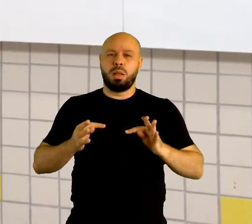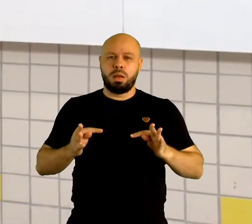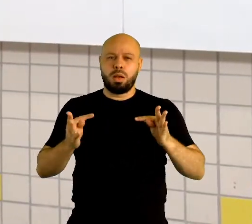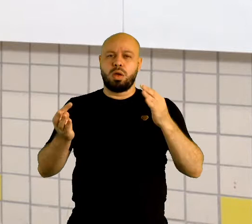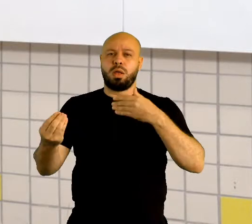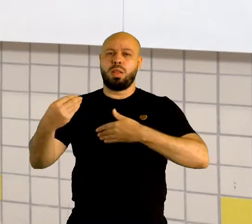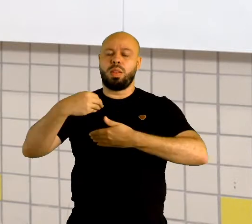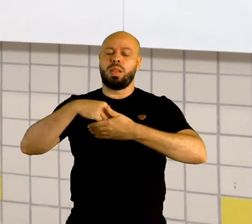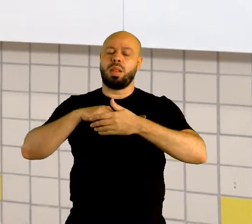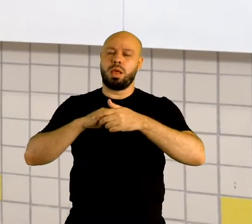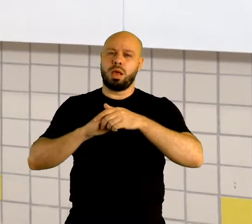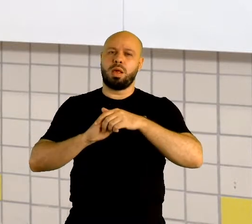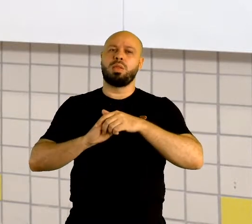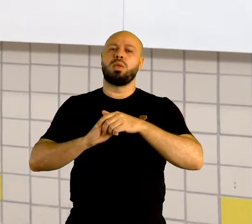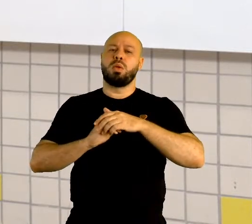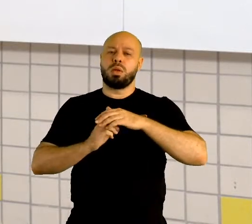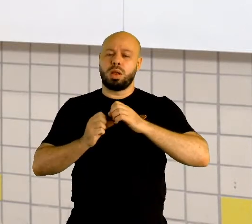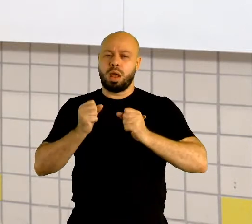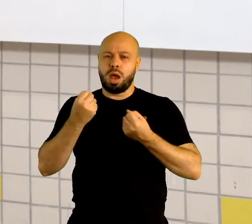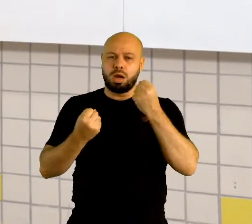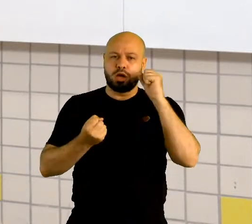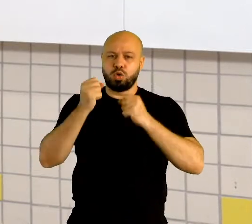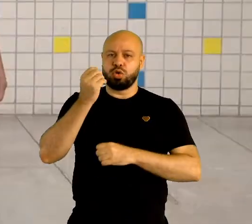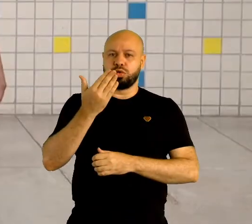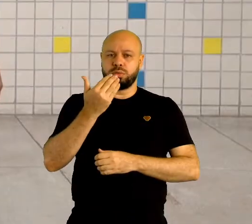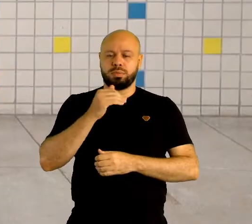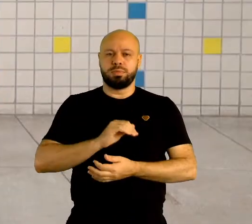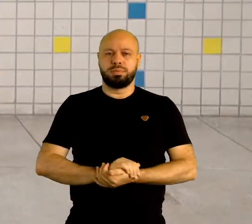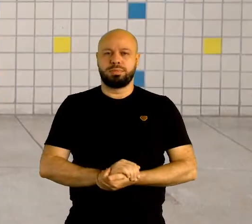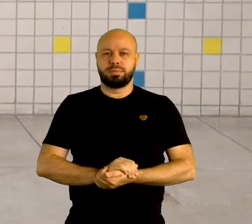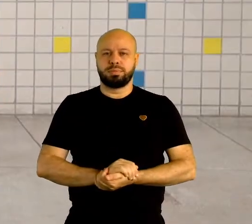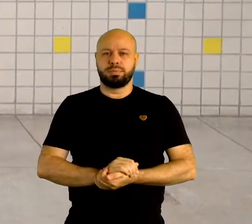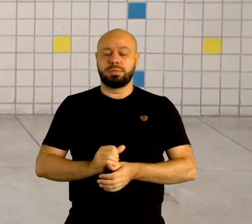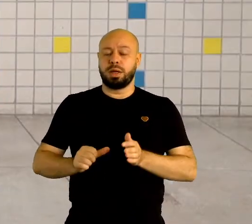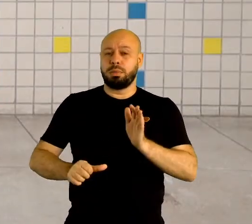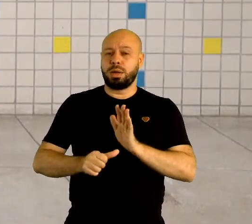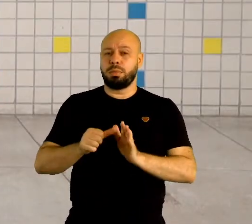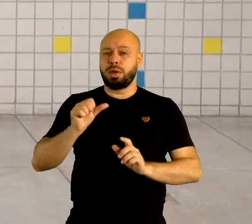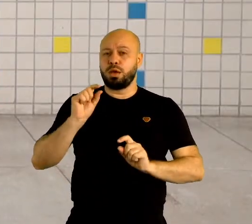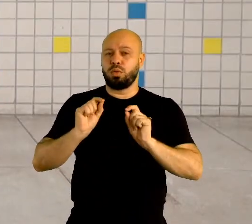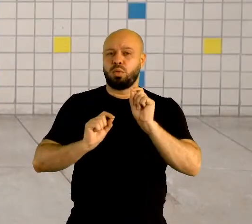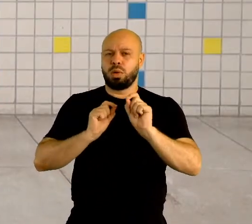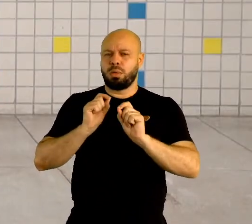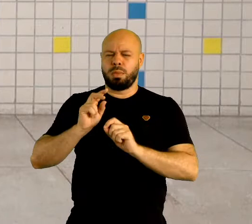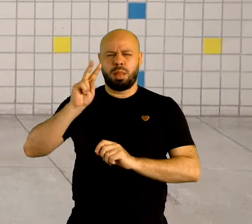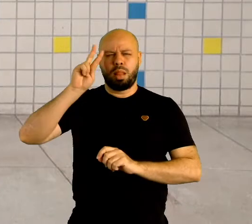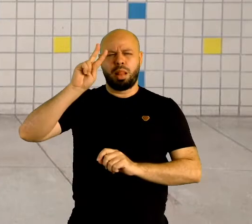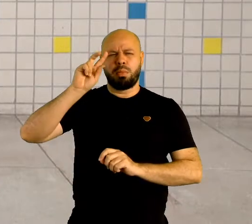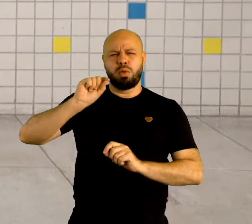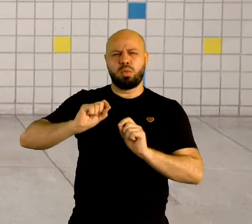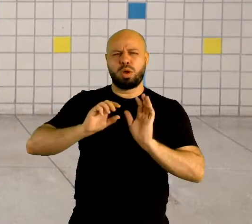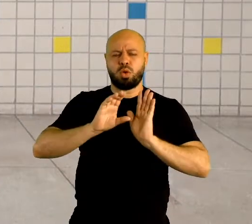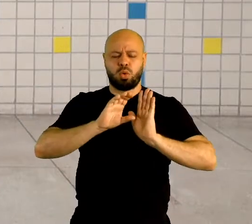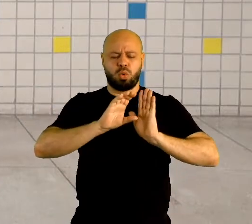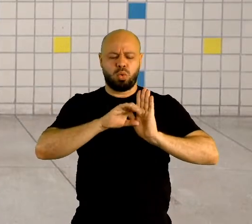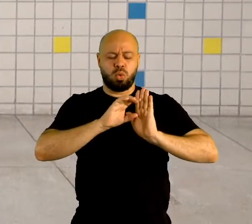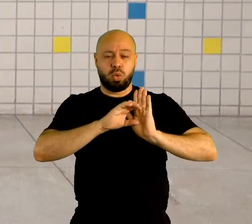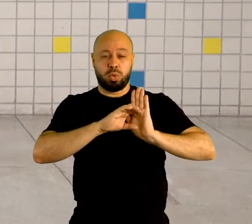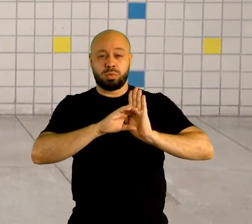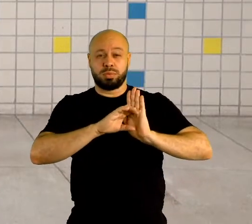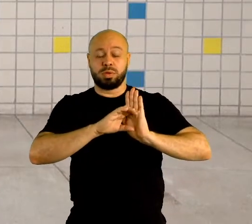de alimentos. Então, vamos lá? Primeiro, nós vamos relembrar o conceito